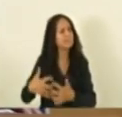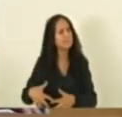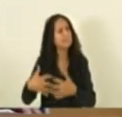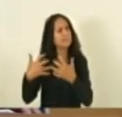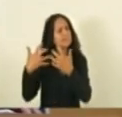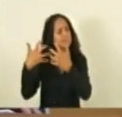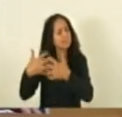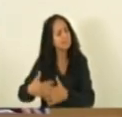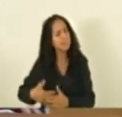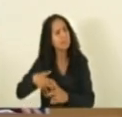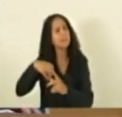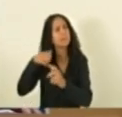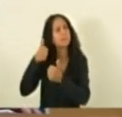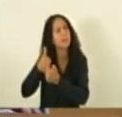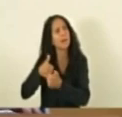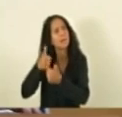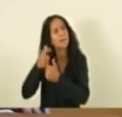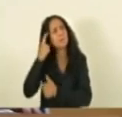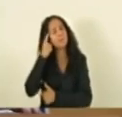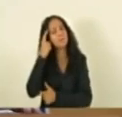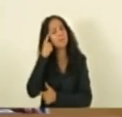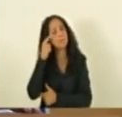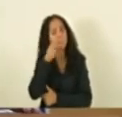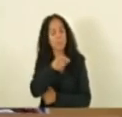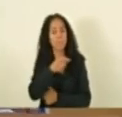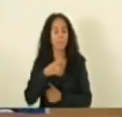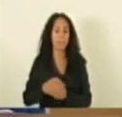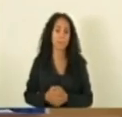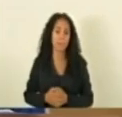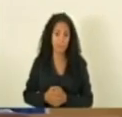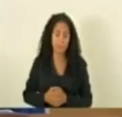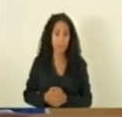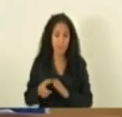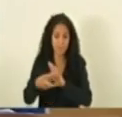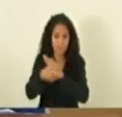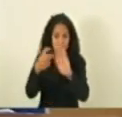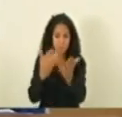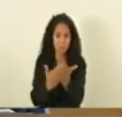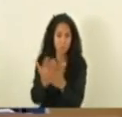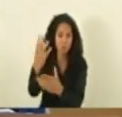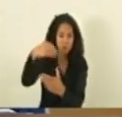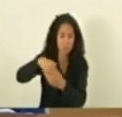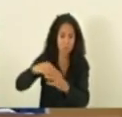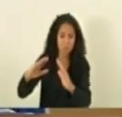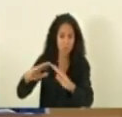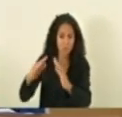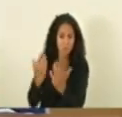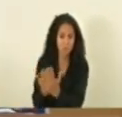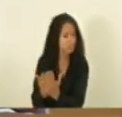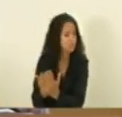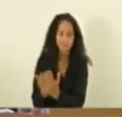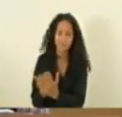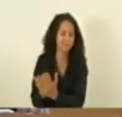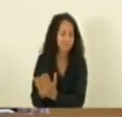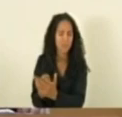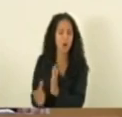a gente passa a entender que esse crime não começou, não foi na escola, ele começou em casa.